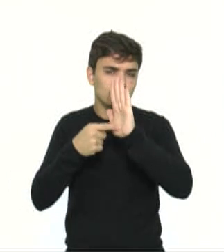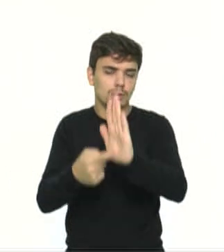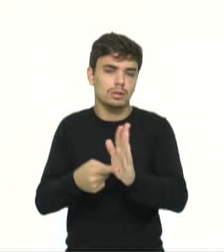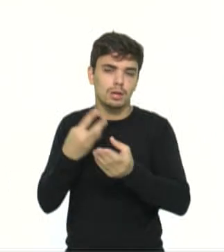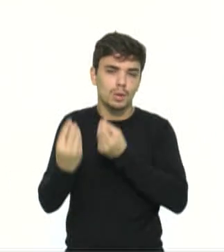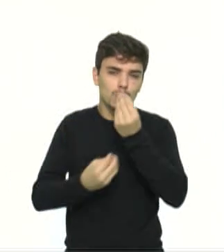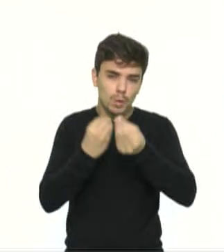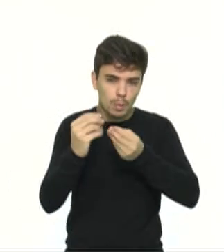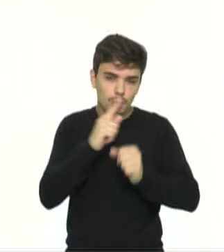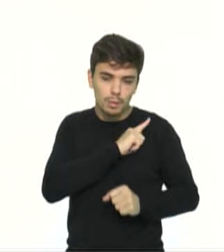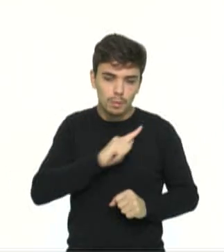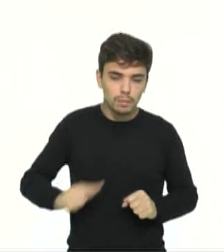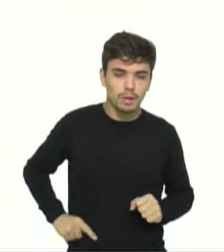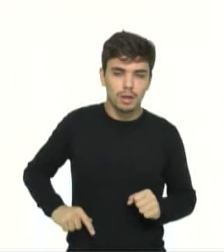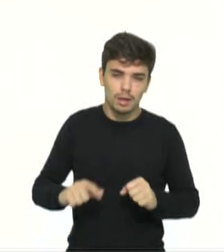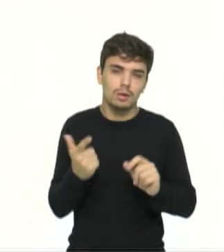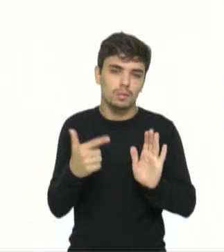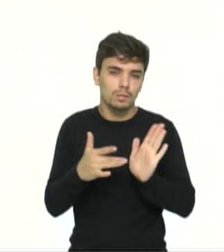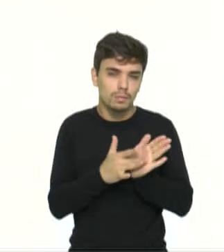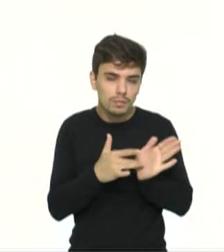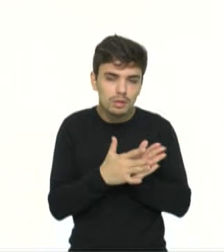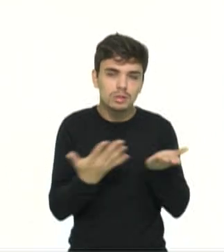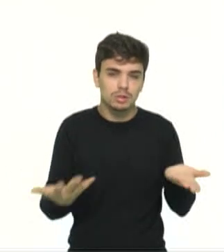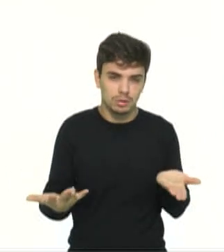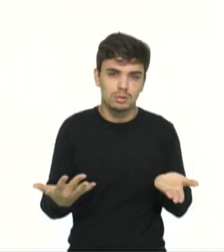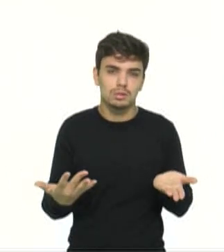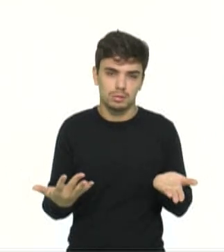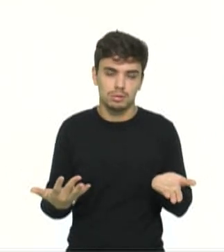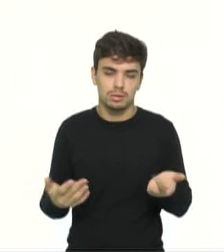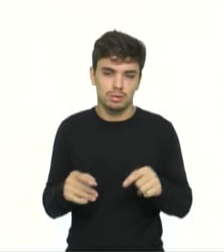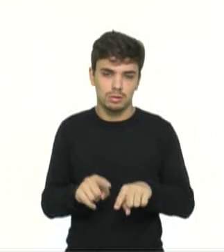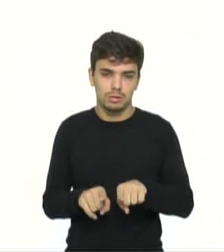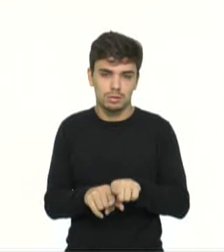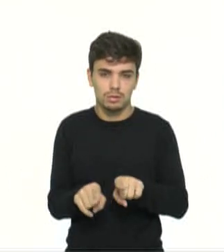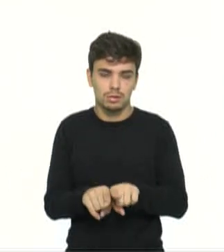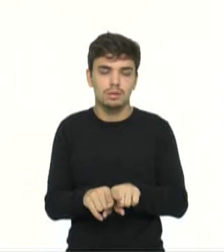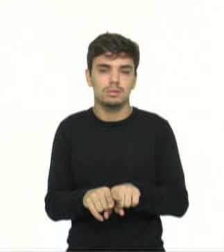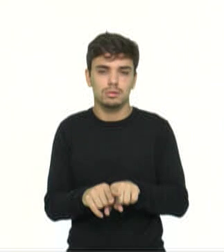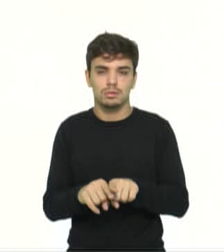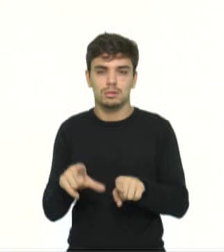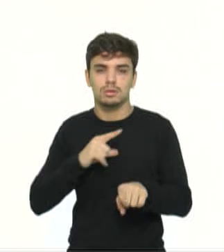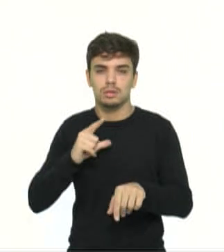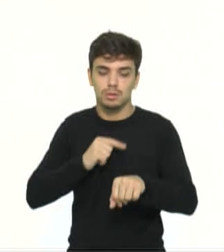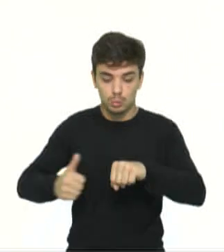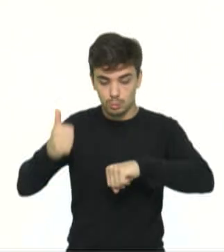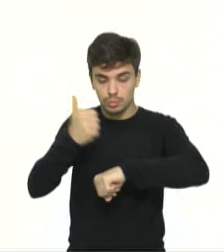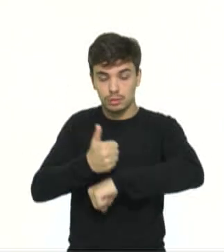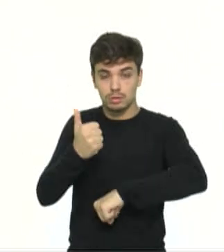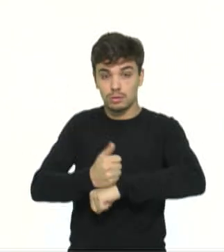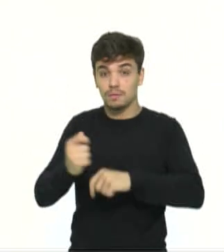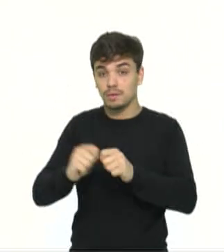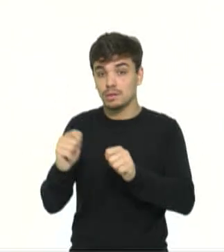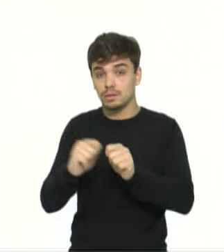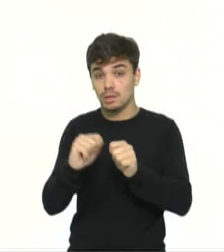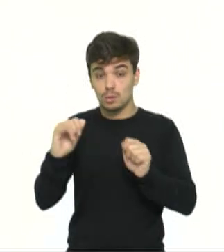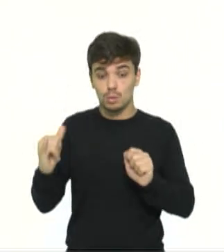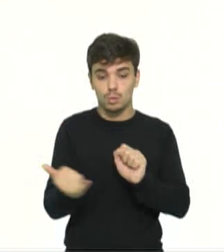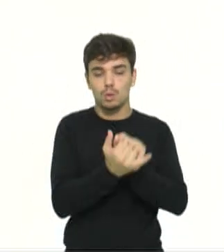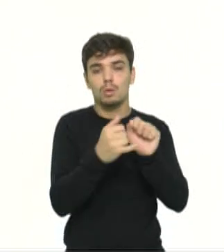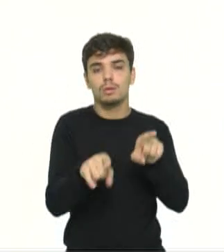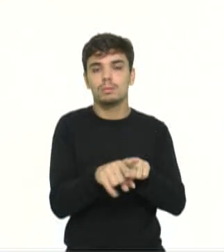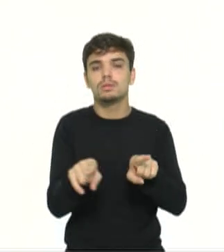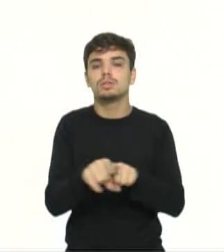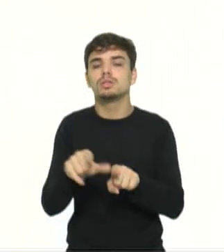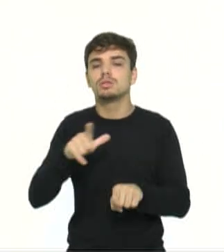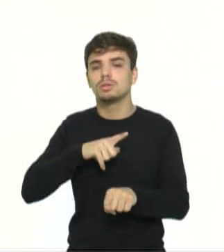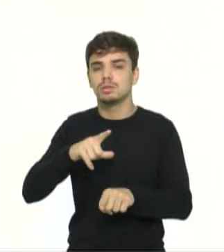de fachadas na América, esses governos que foram governos que assumiram o poder através de golpe e que tinha aí uma relação